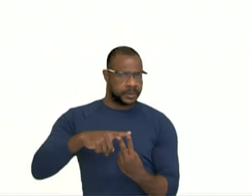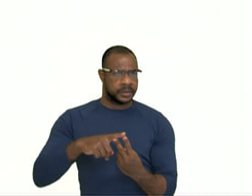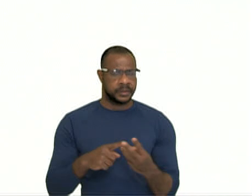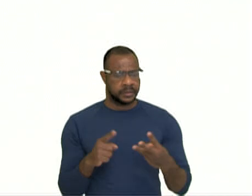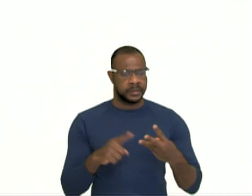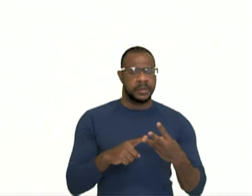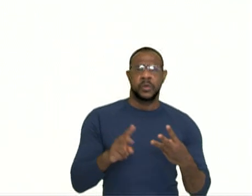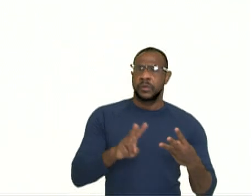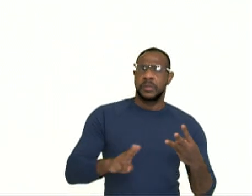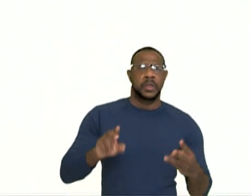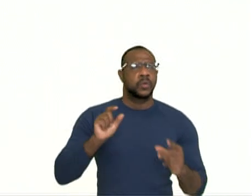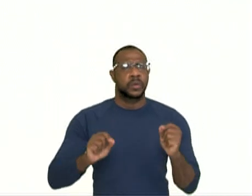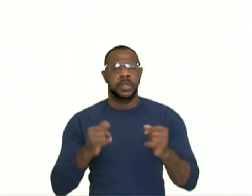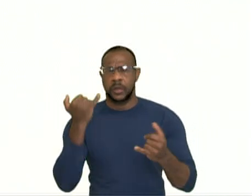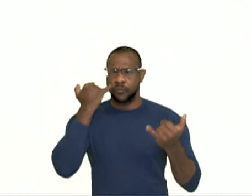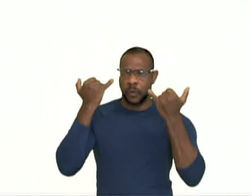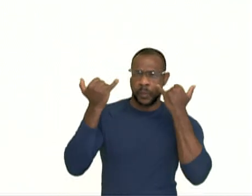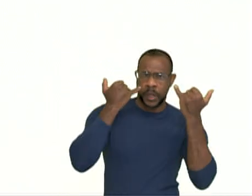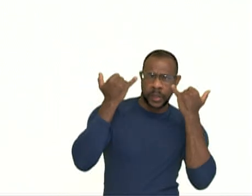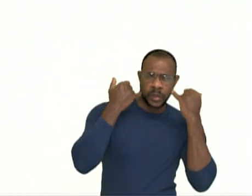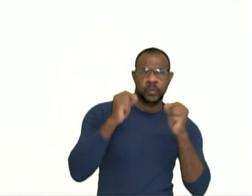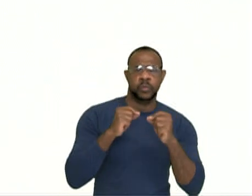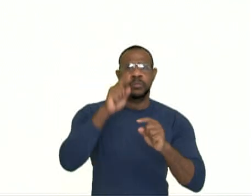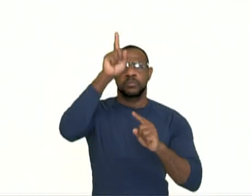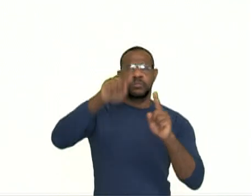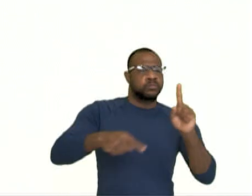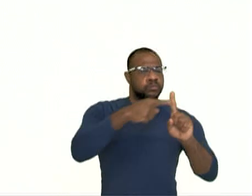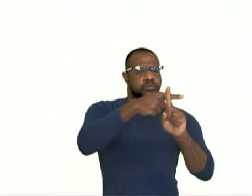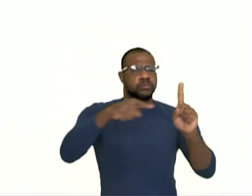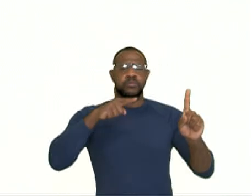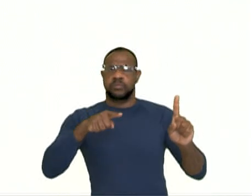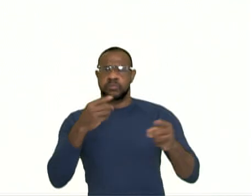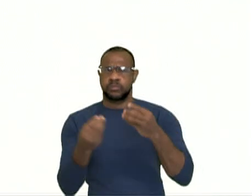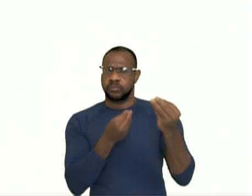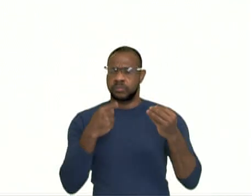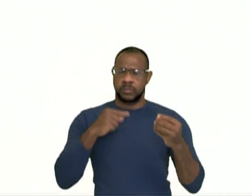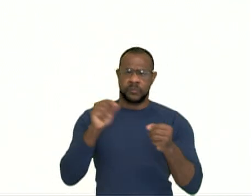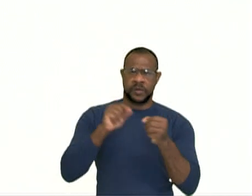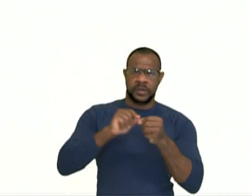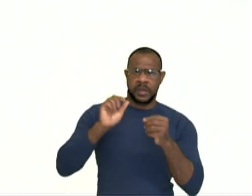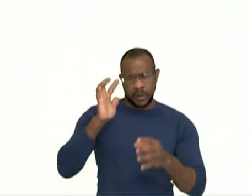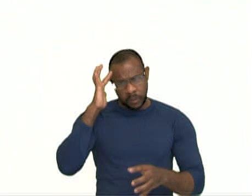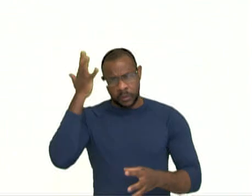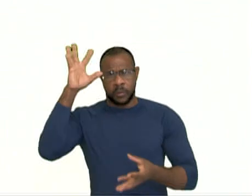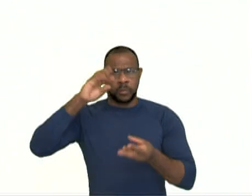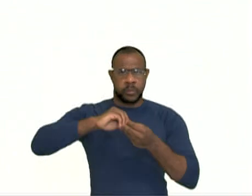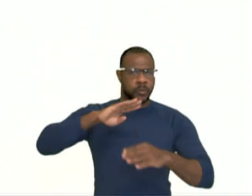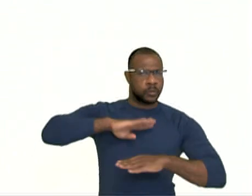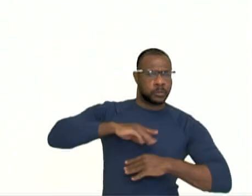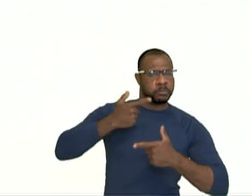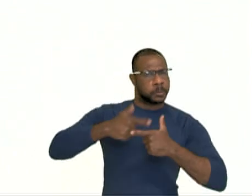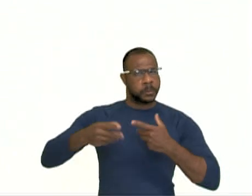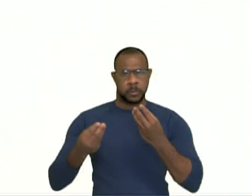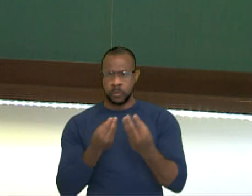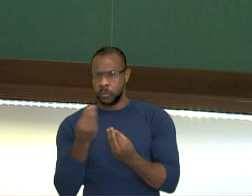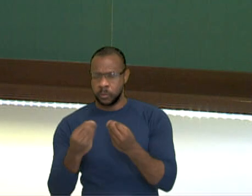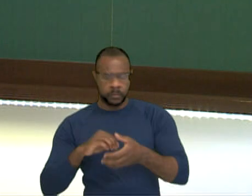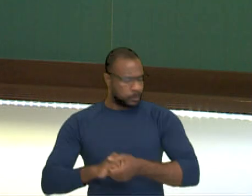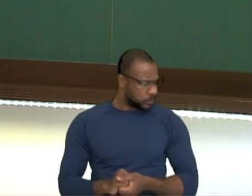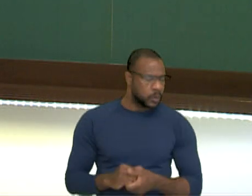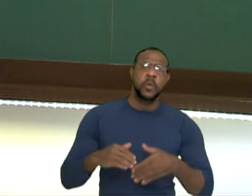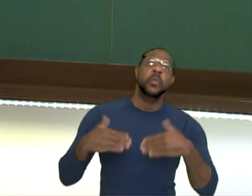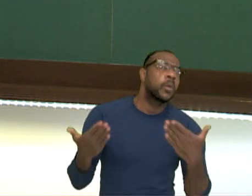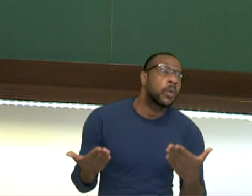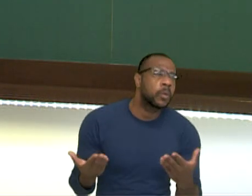gente vai utilizar as informações do gráfico da função para a gente resolver algumas situações, problemas, ou seja, qual